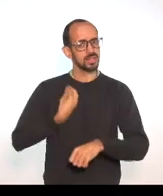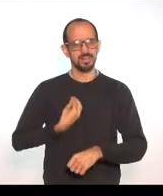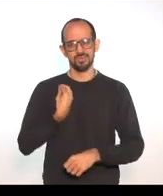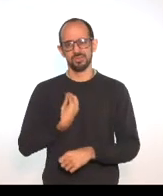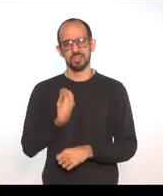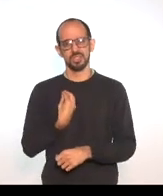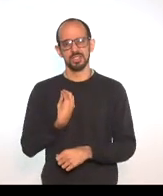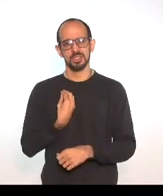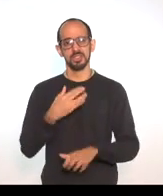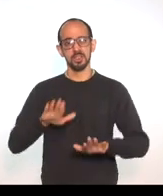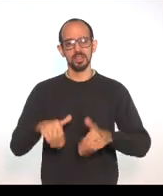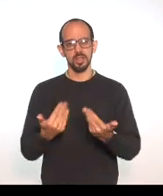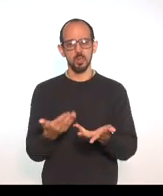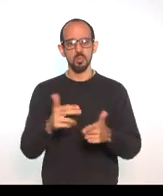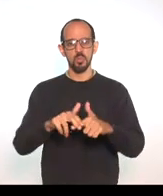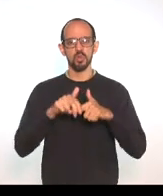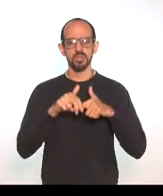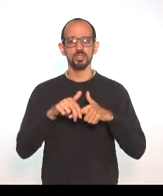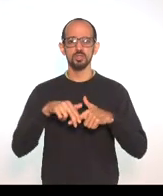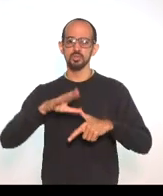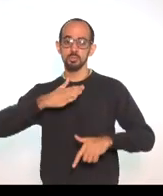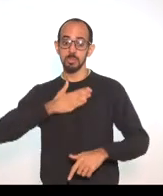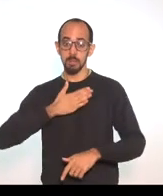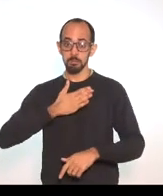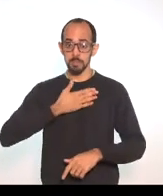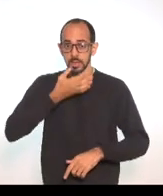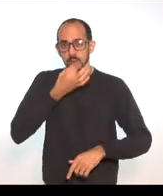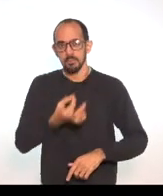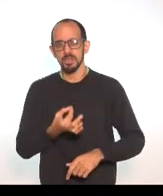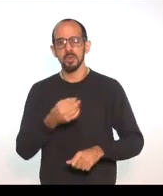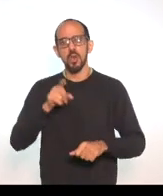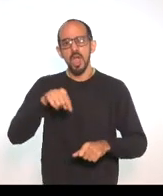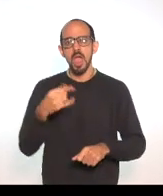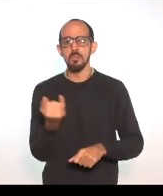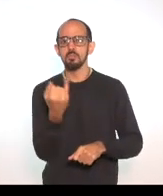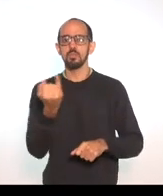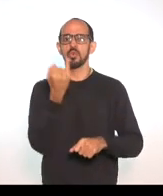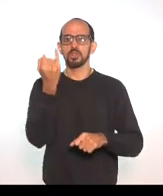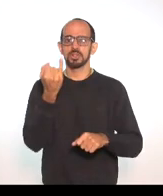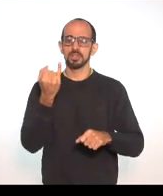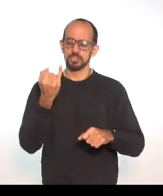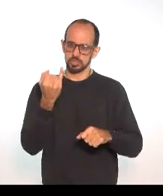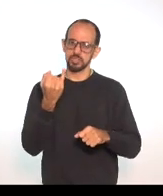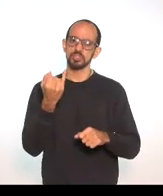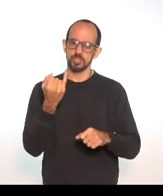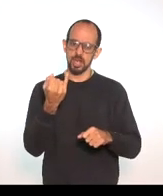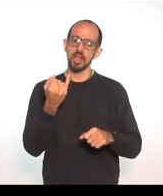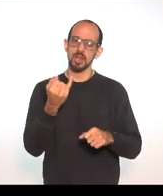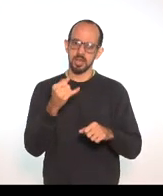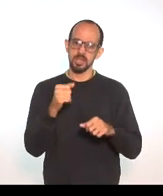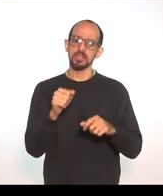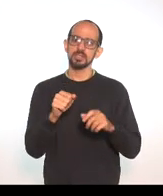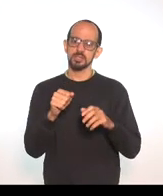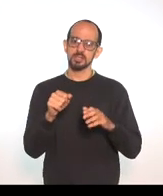nesse sentido eu acho que ela que ela absolutamente oportuno necessário é uma Emenda é uma um projeto de lei de